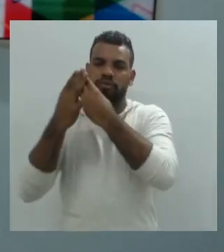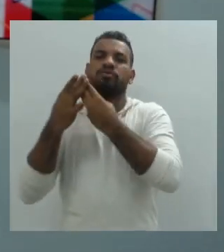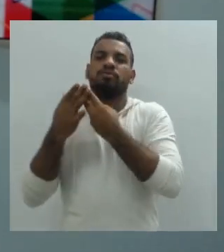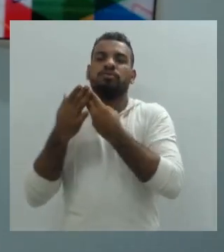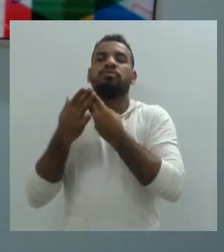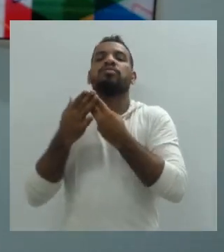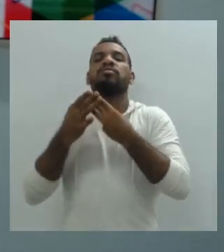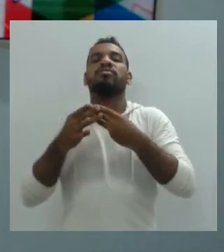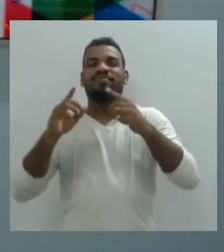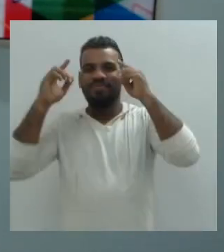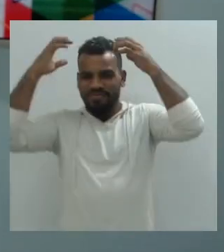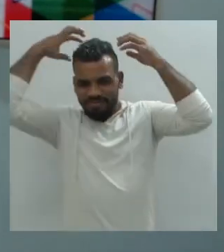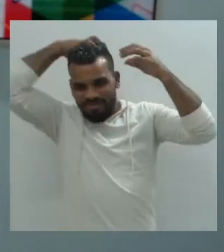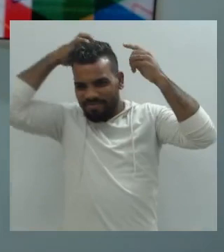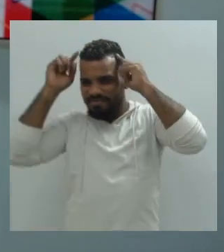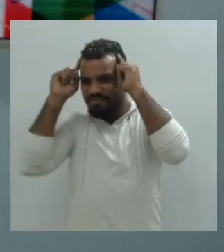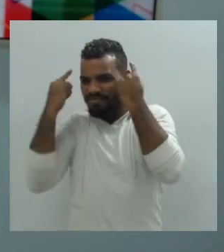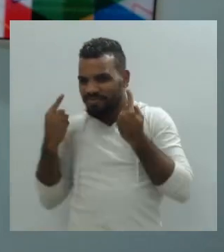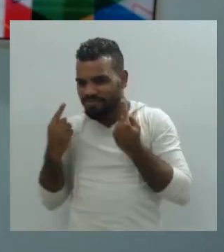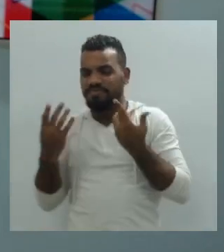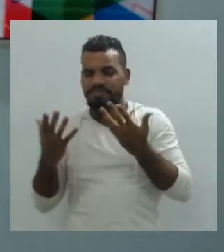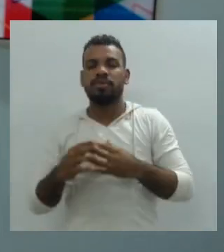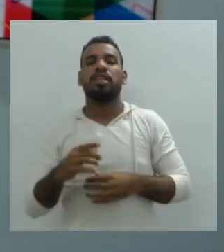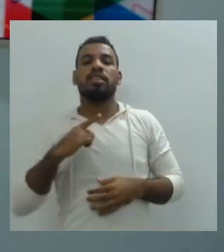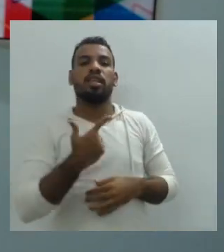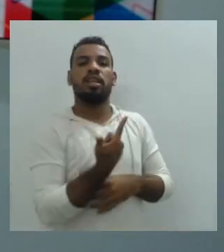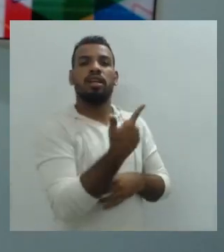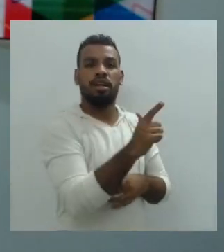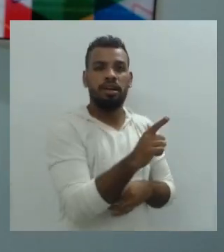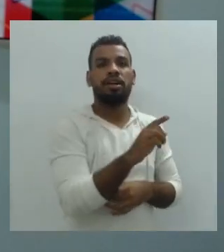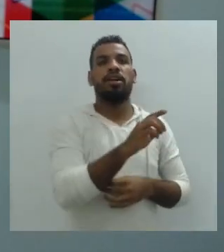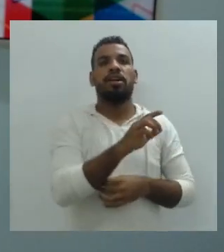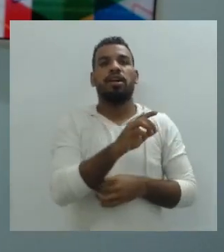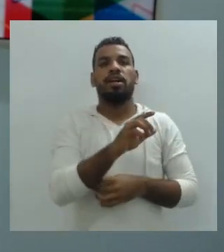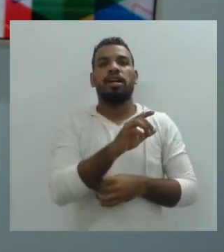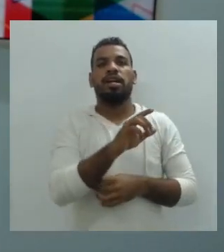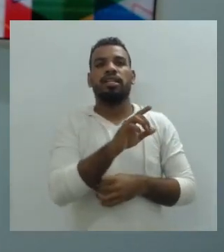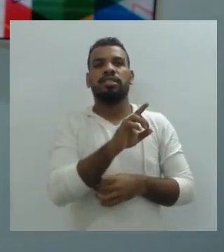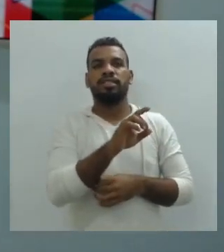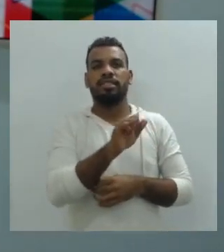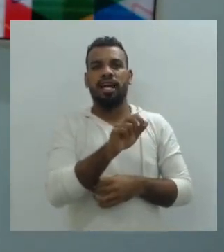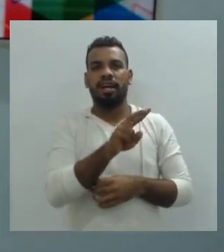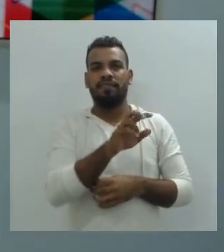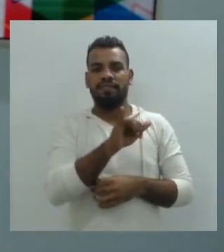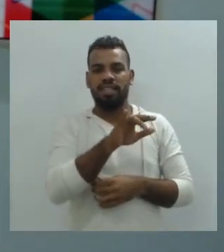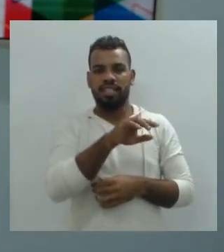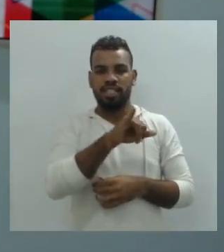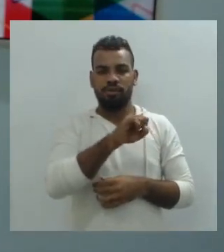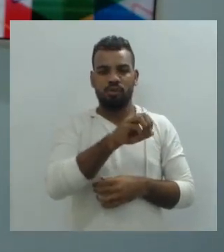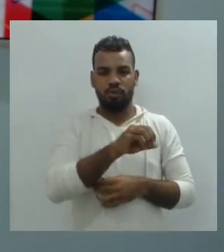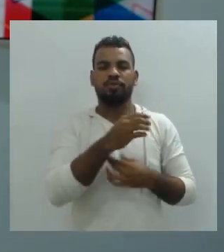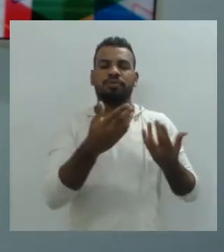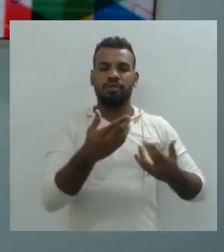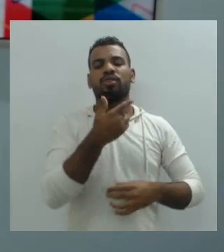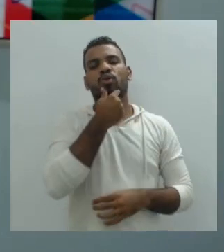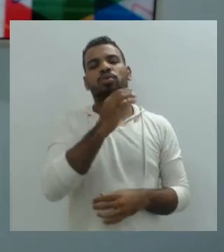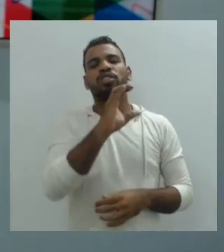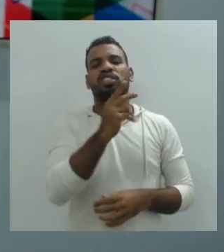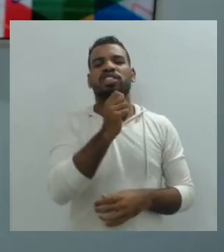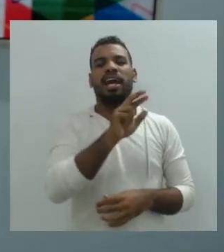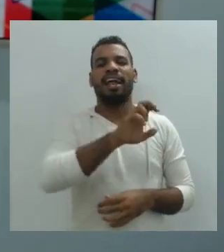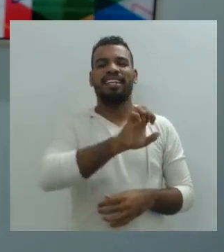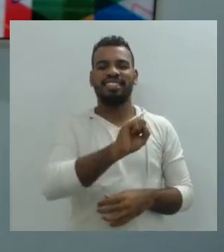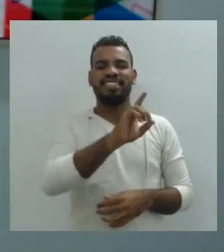evolução ou darwinismo dos naturalistas Charles Darwin e Alfred Russel Wallace. Essas